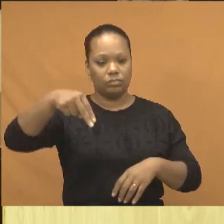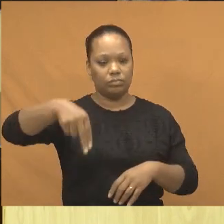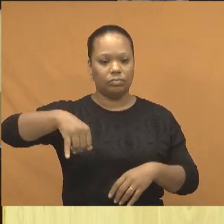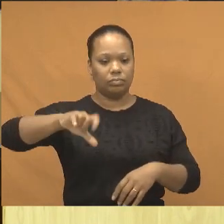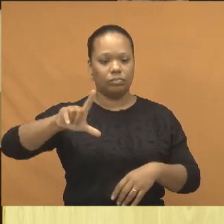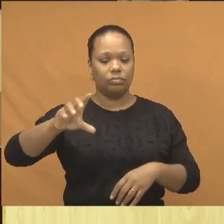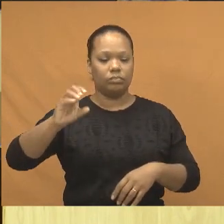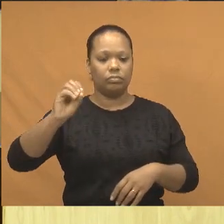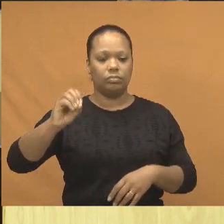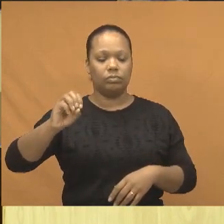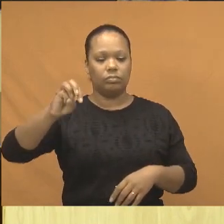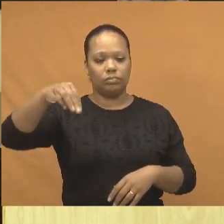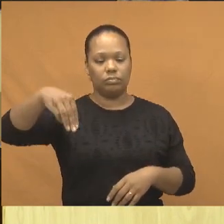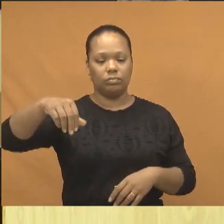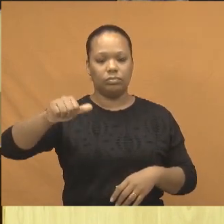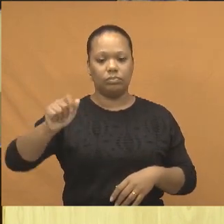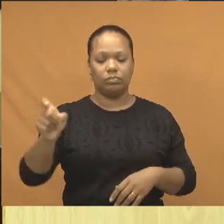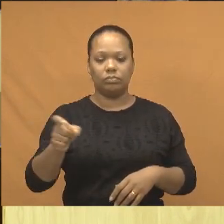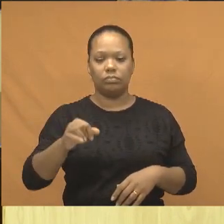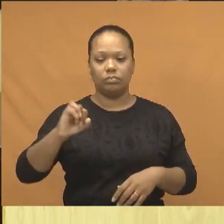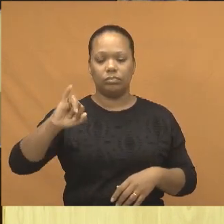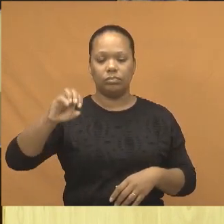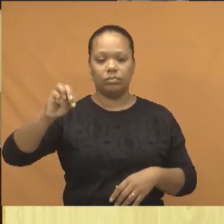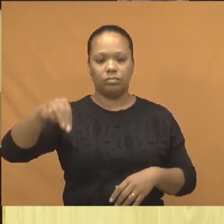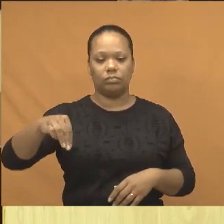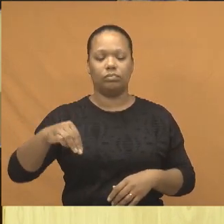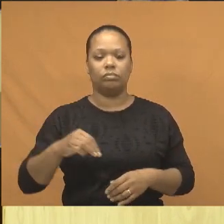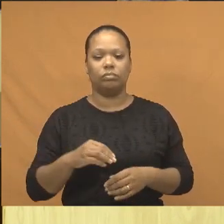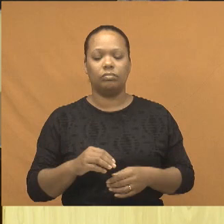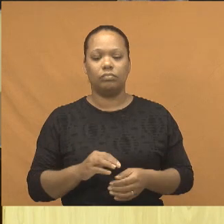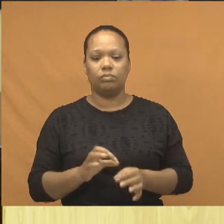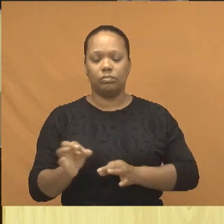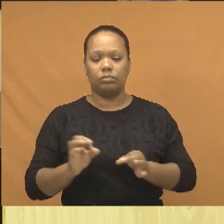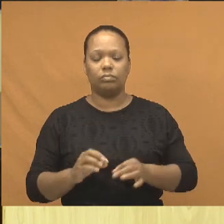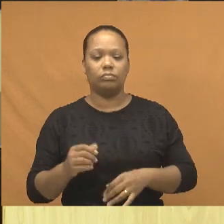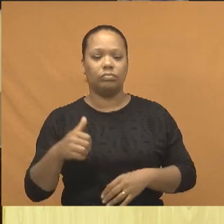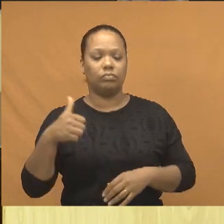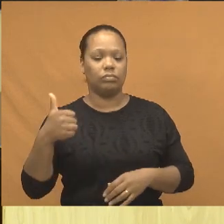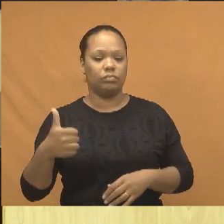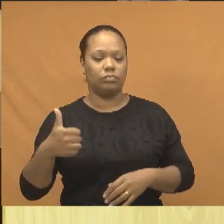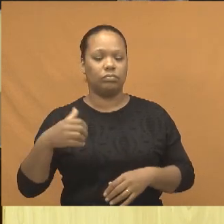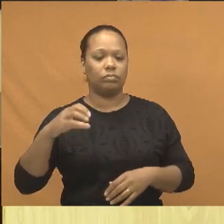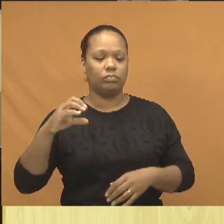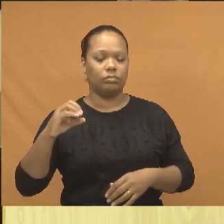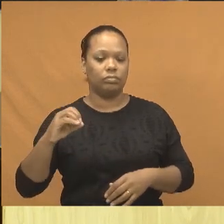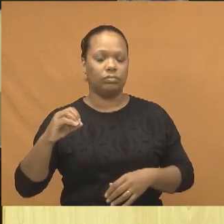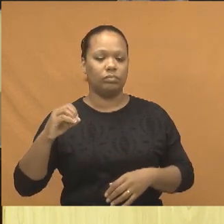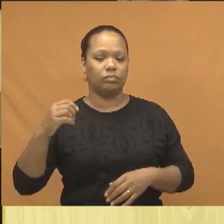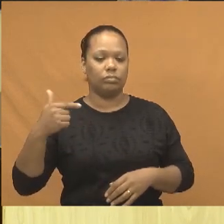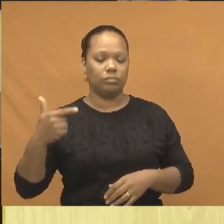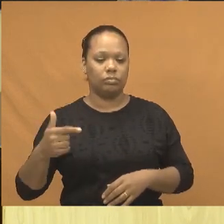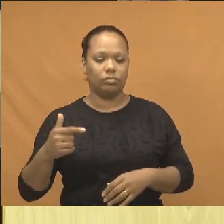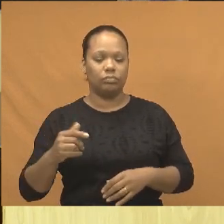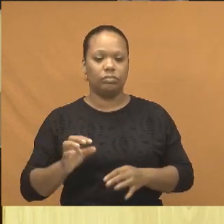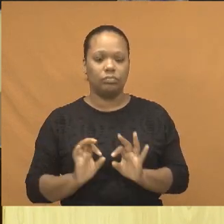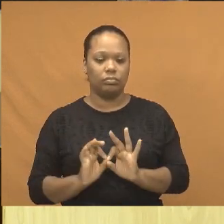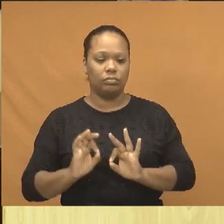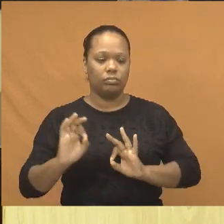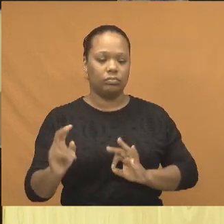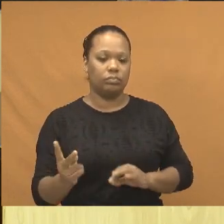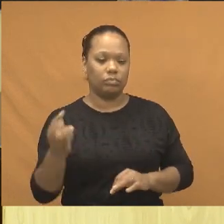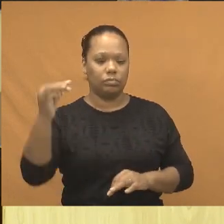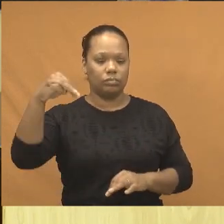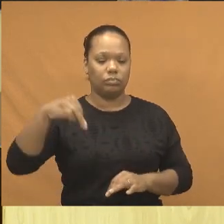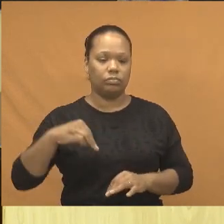Máximo, divulgando manutenção de aproximadamente 202 quilômetros de estradas, além de dados relativos a prazo e